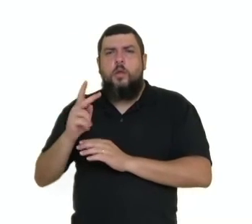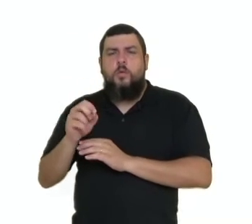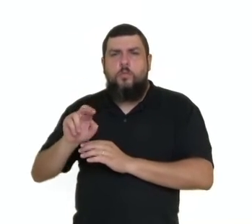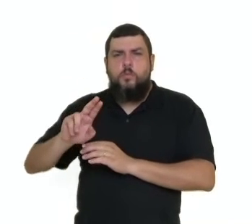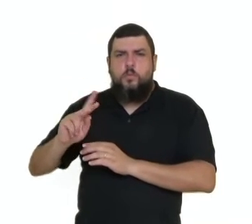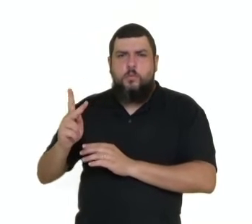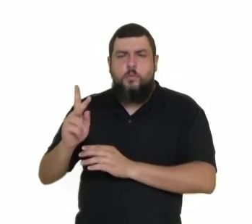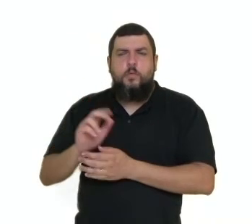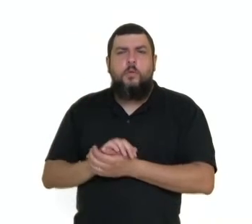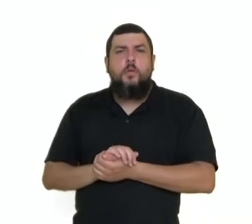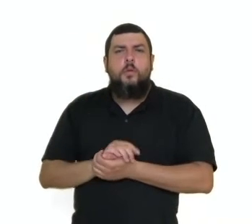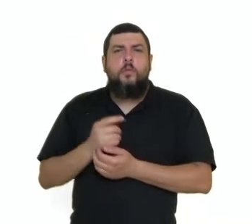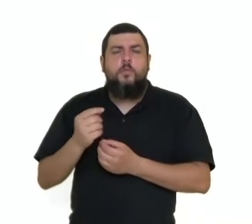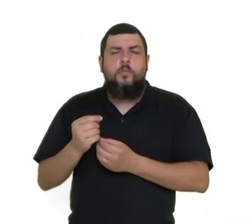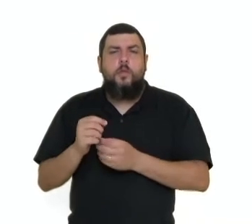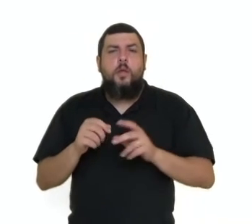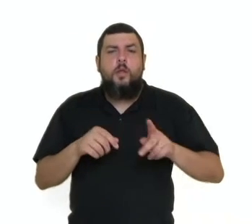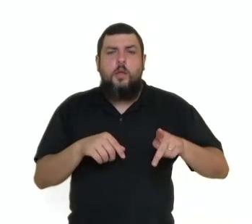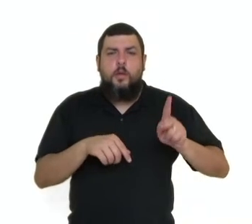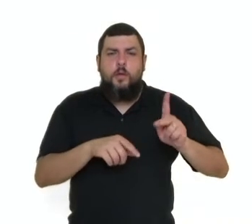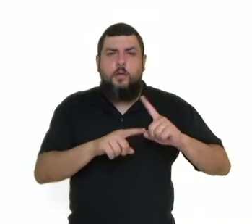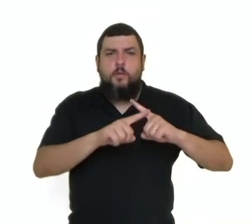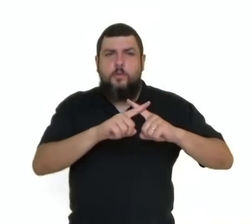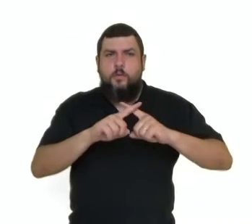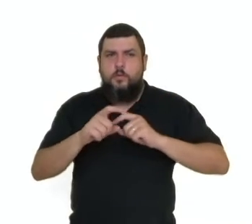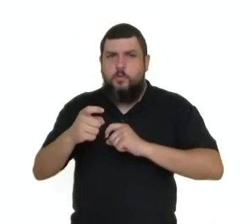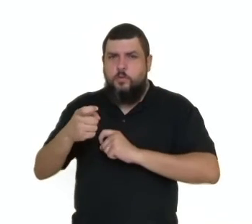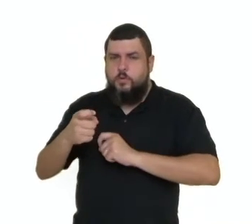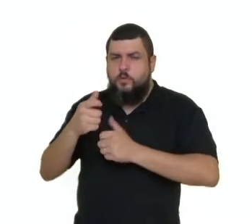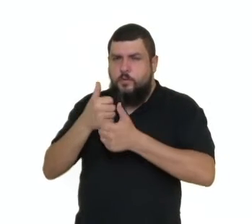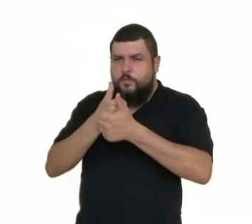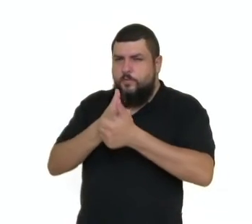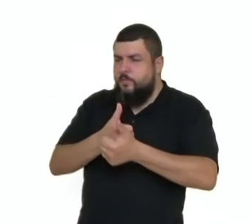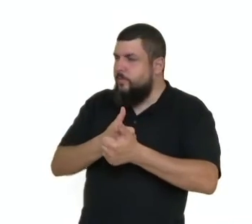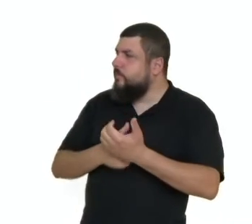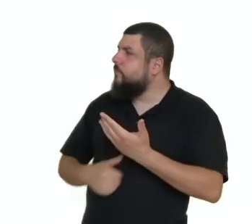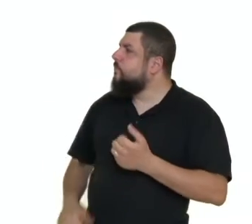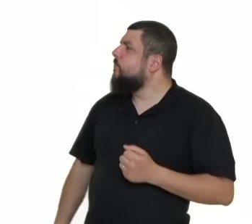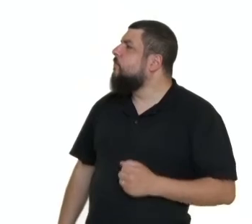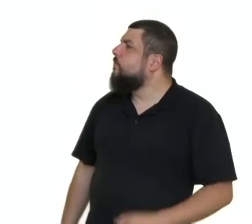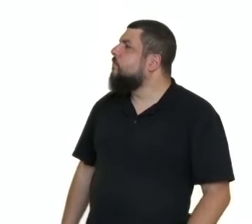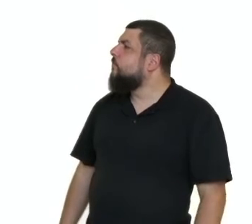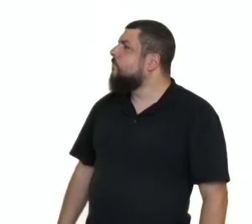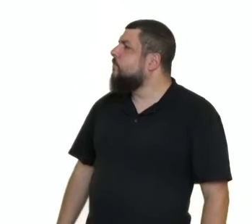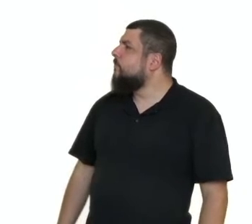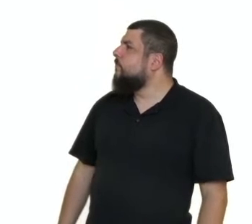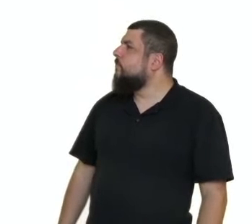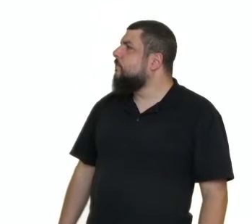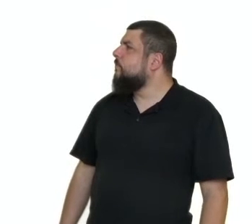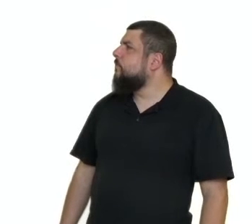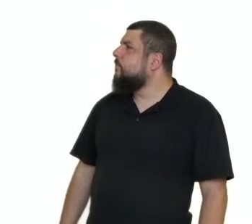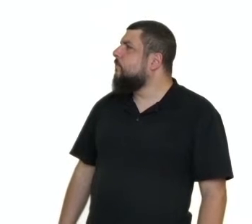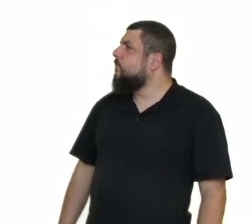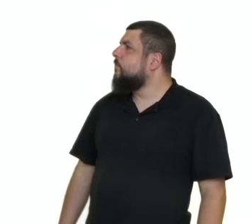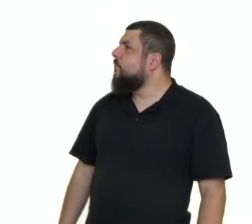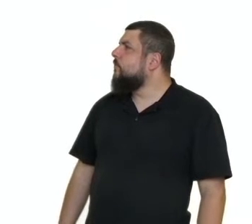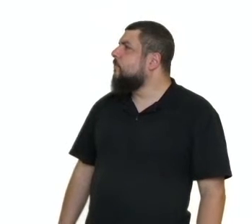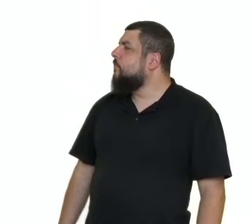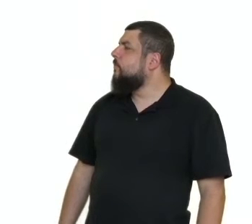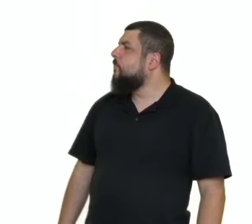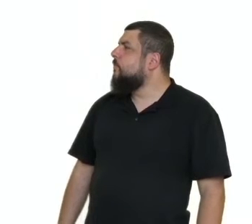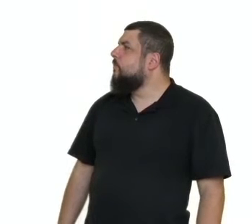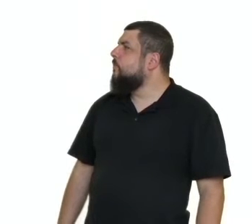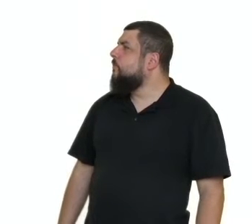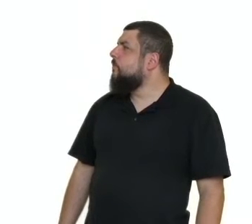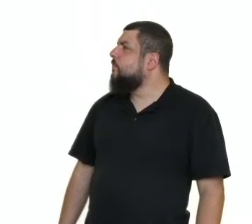que trabalho é igual a k vezes x, que é o deslocamento, né, que é a base, vezes x, que é a distensão, que seria a mesma coisa, sobre 2. E